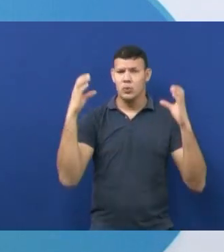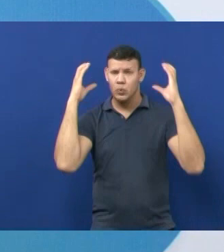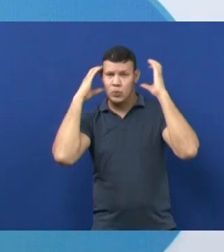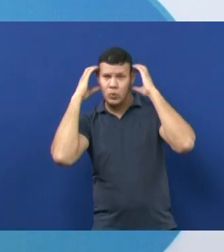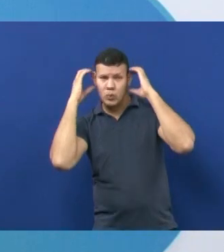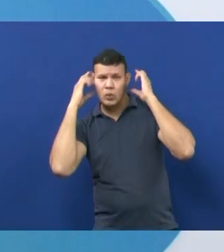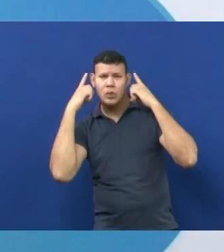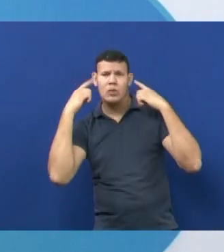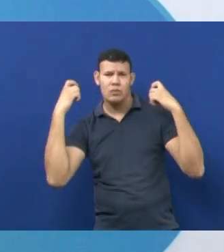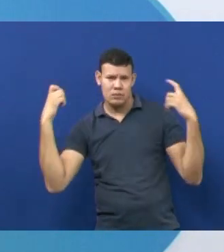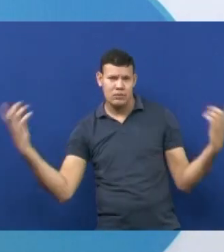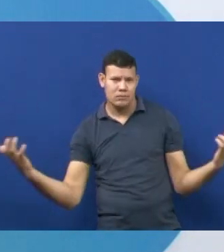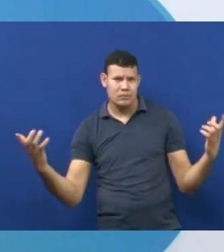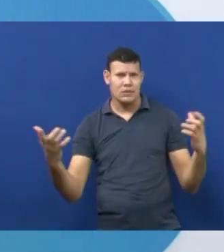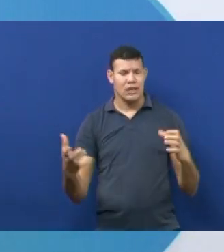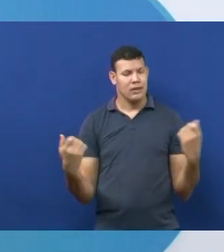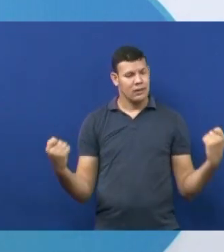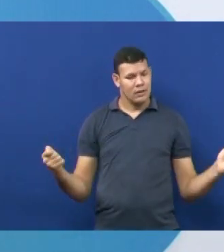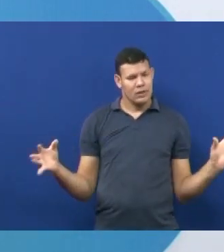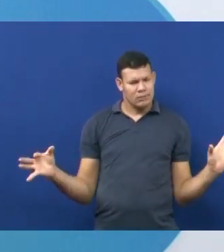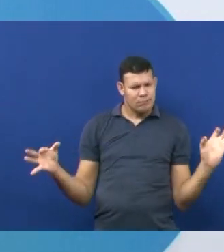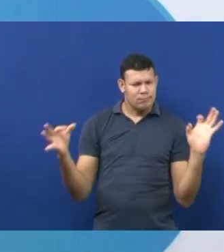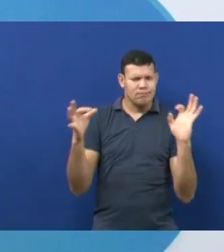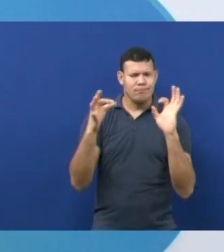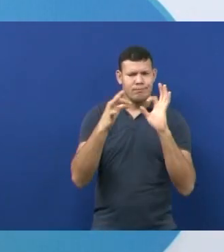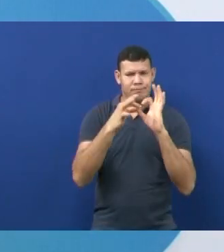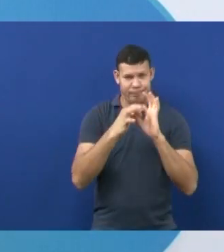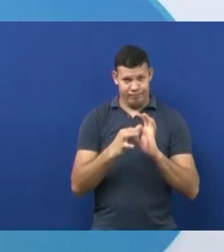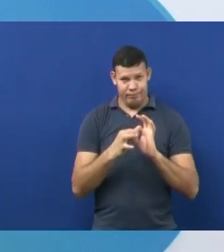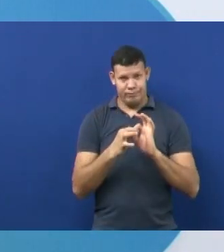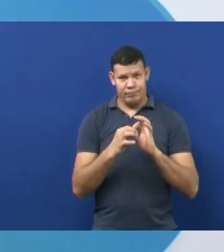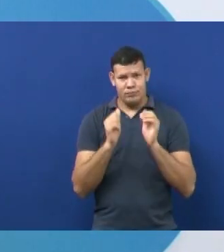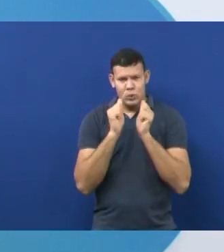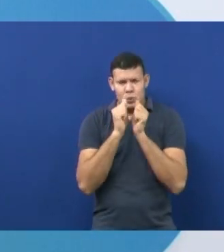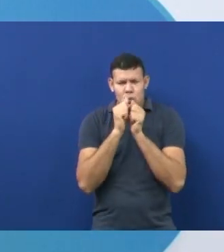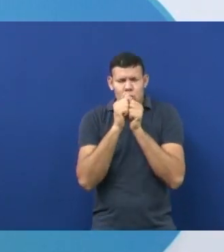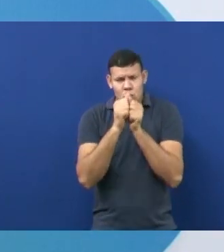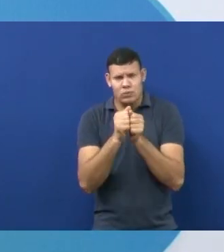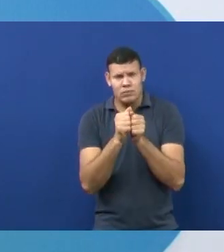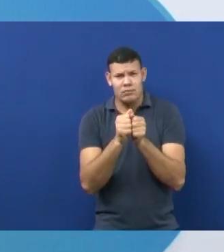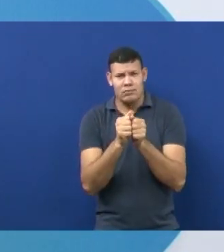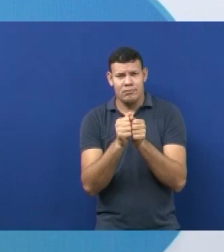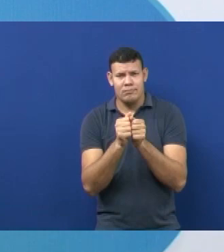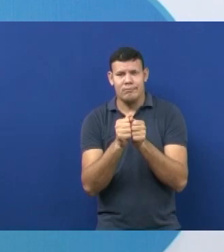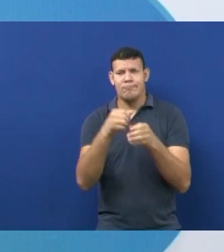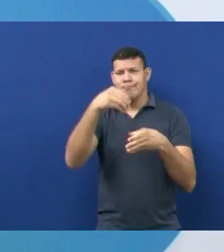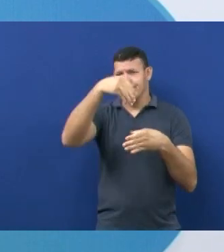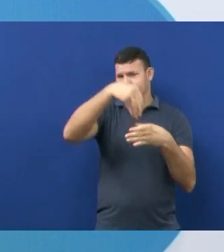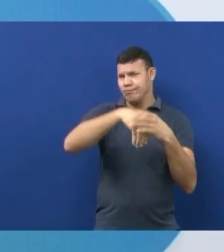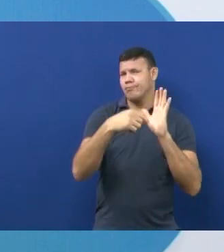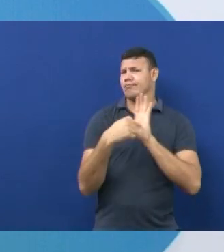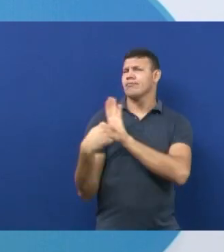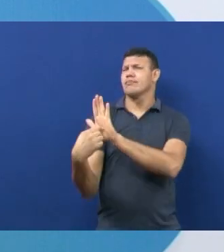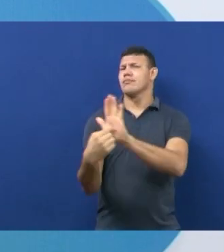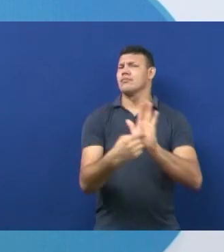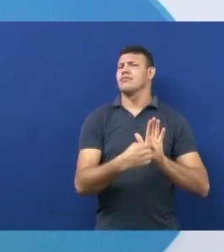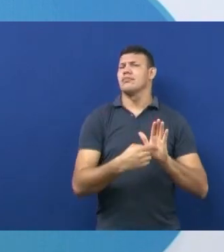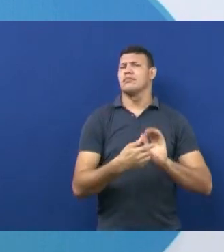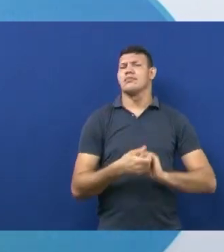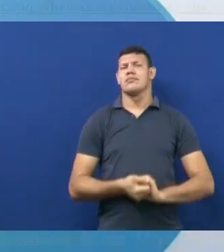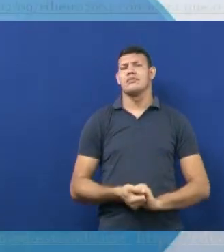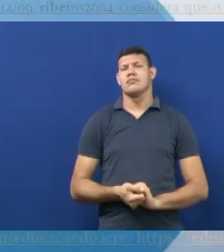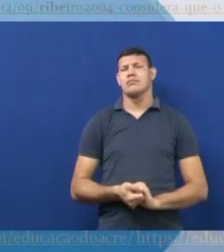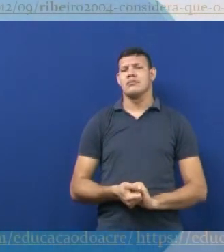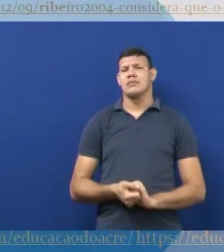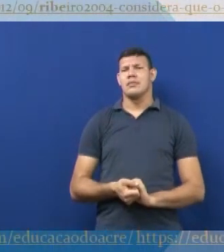sonoplastia. Tudo tem que ter coerência de acordo com a época que eu estou trazendo dentro da minha encenação.